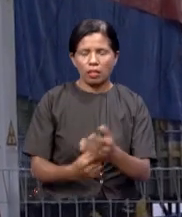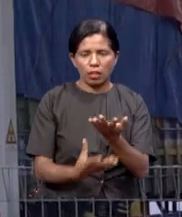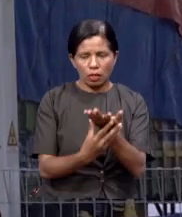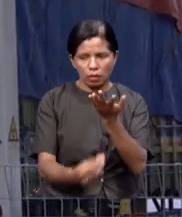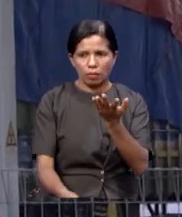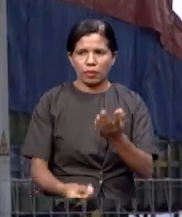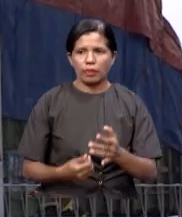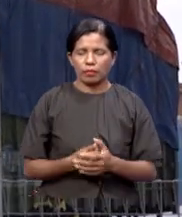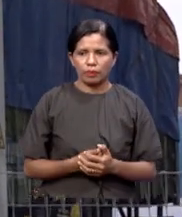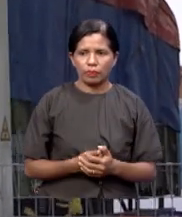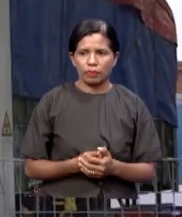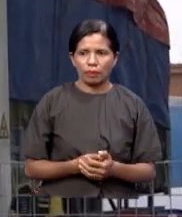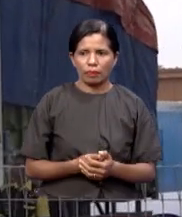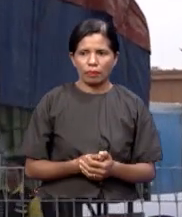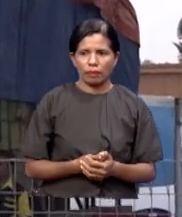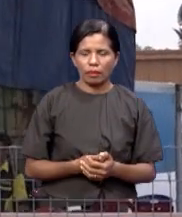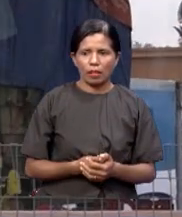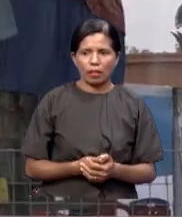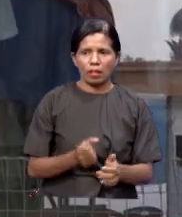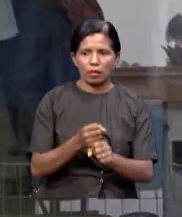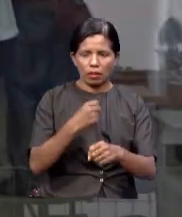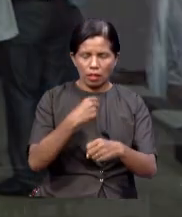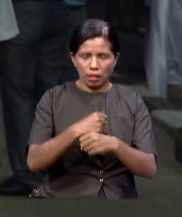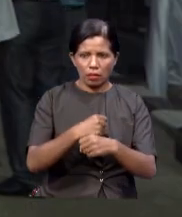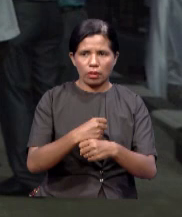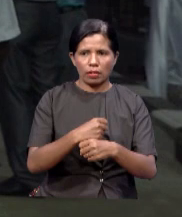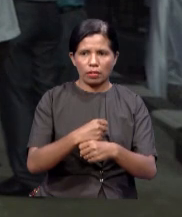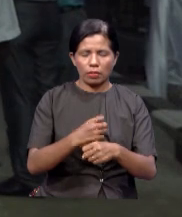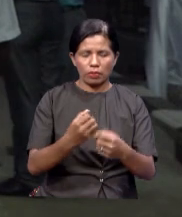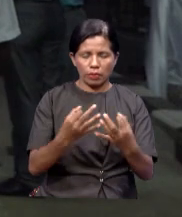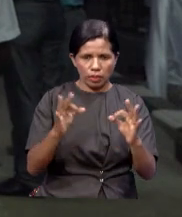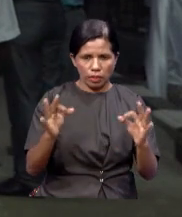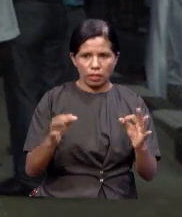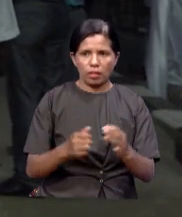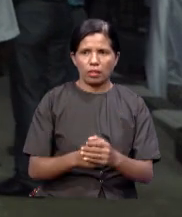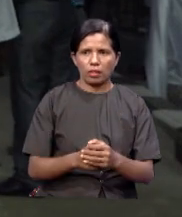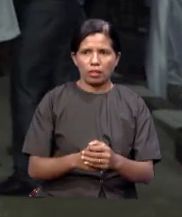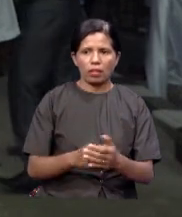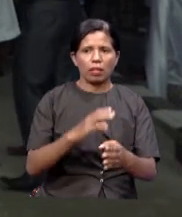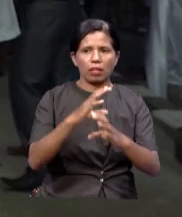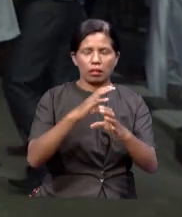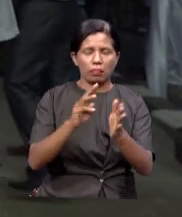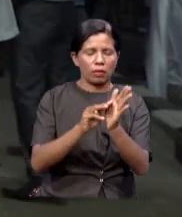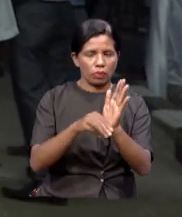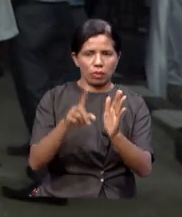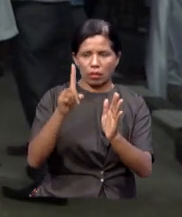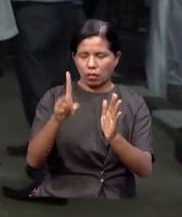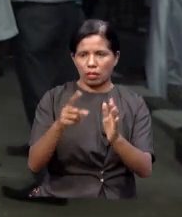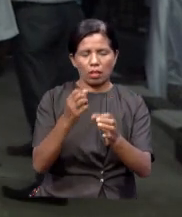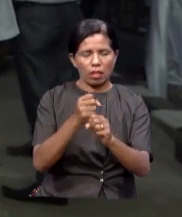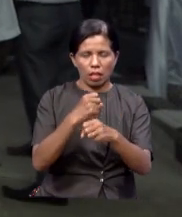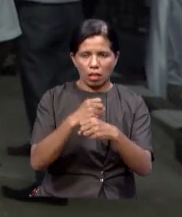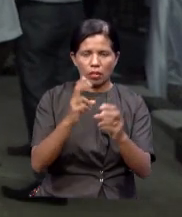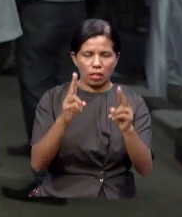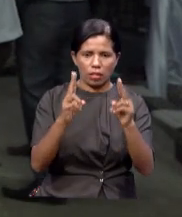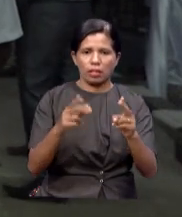ohine su senti 2 minutos per net halo scan hotu se ki kabinet sira ki ne minuti ida de nivel halo scan hotu ne be thare